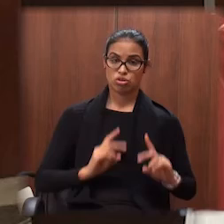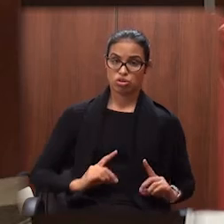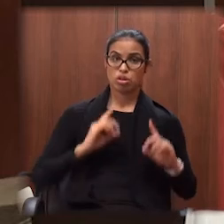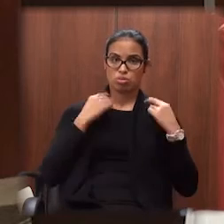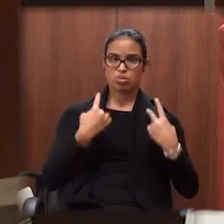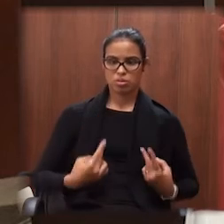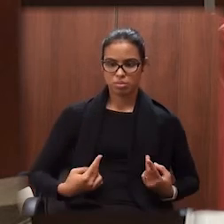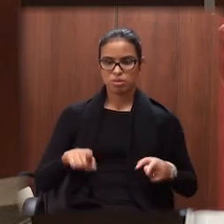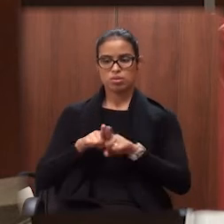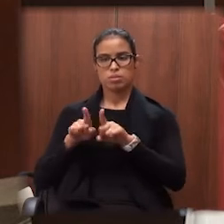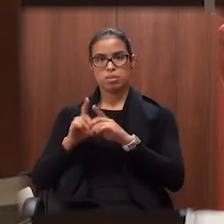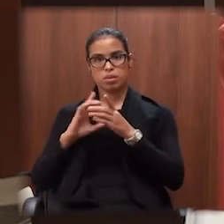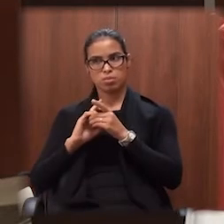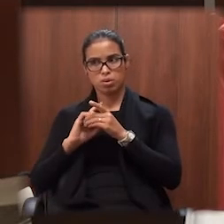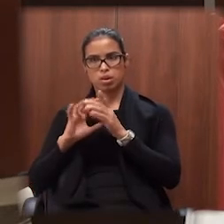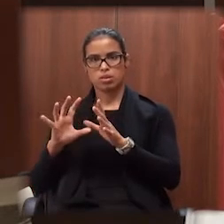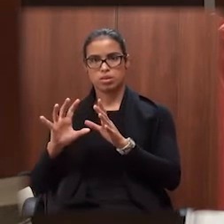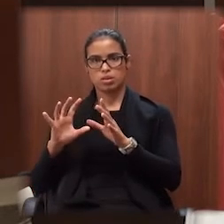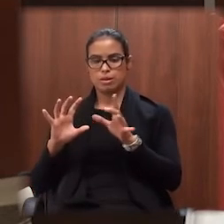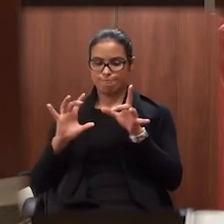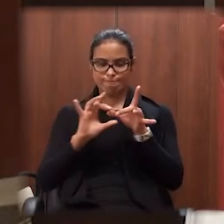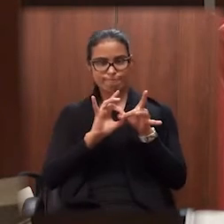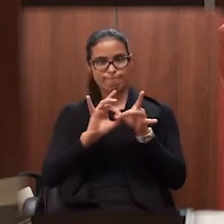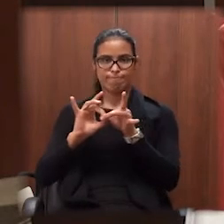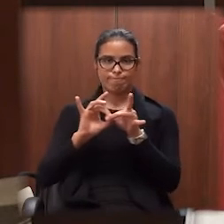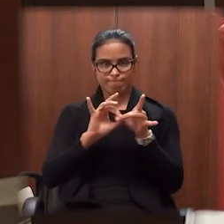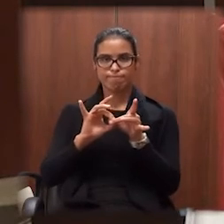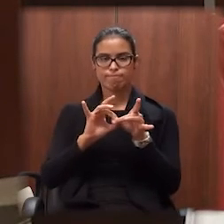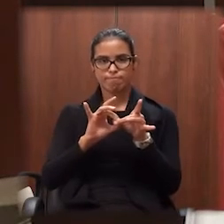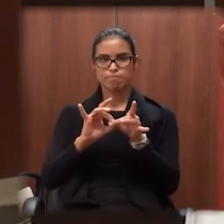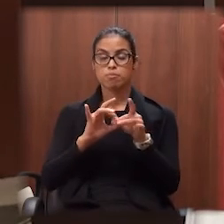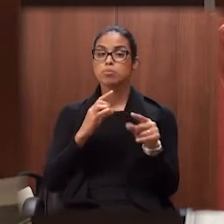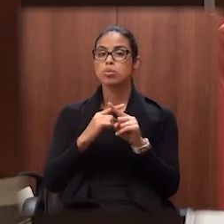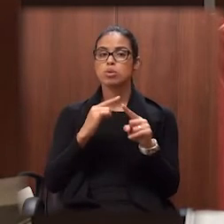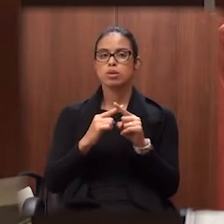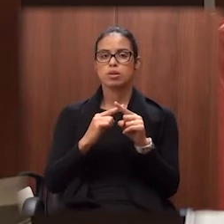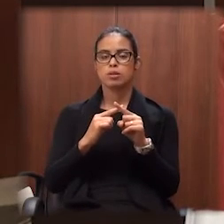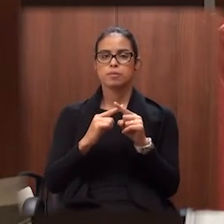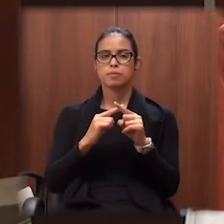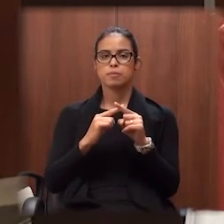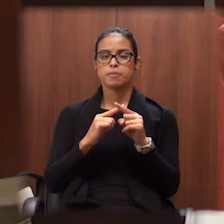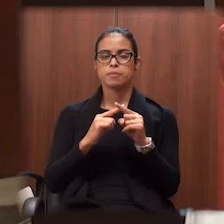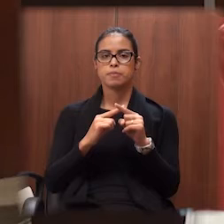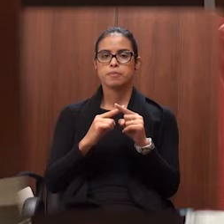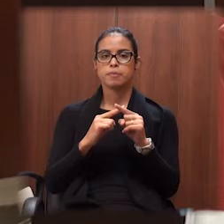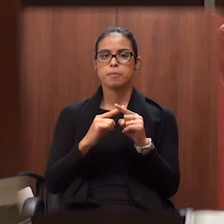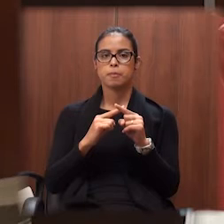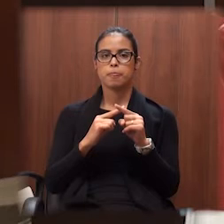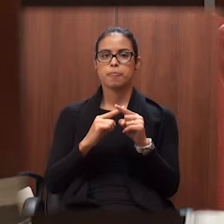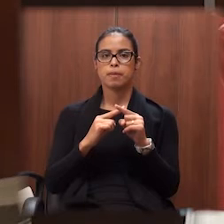à democracia, que estão estreitamente ligados, porque não teremos